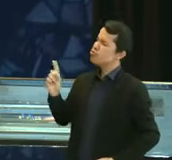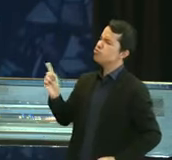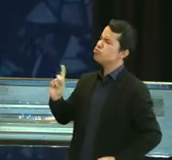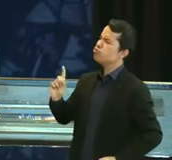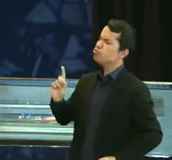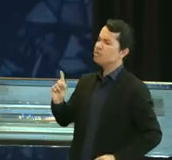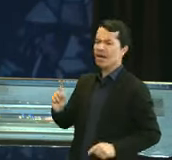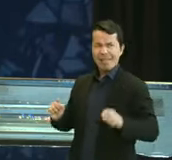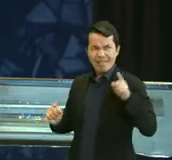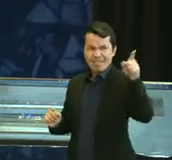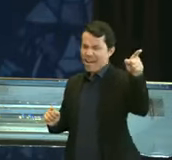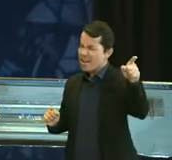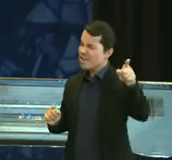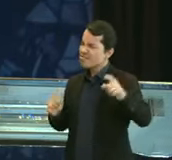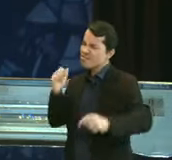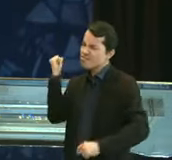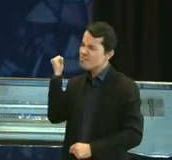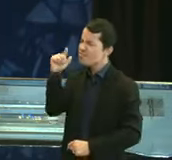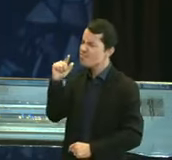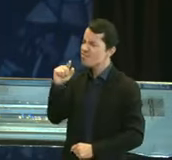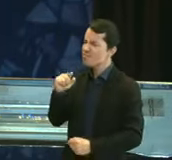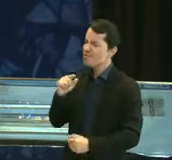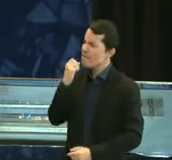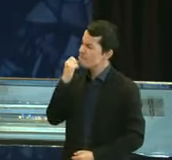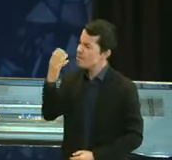a terra da promessa de Deus.